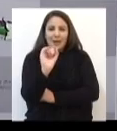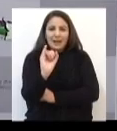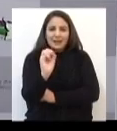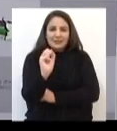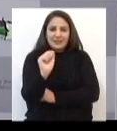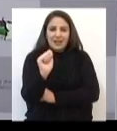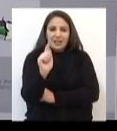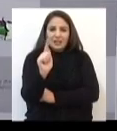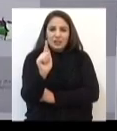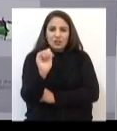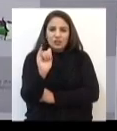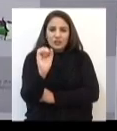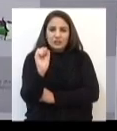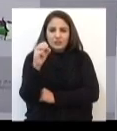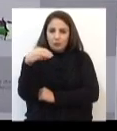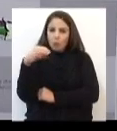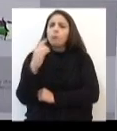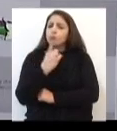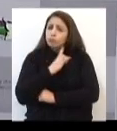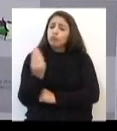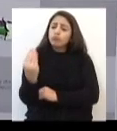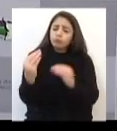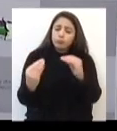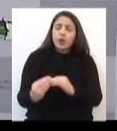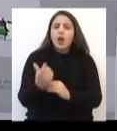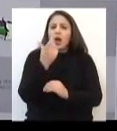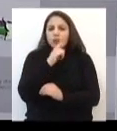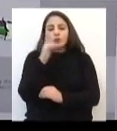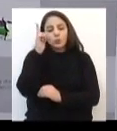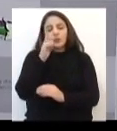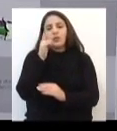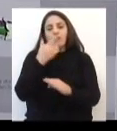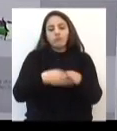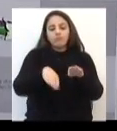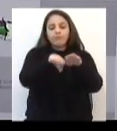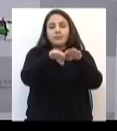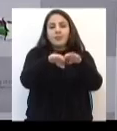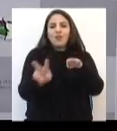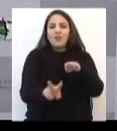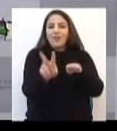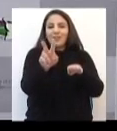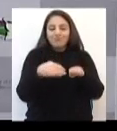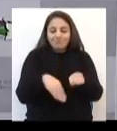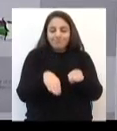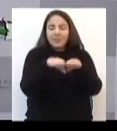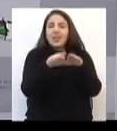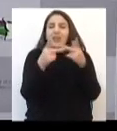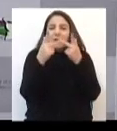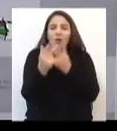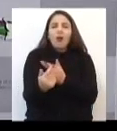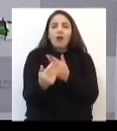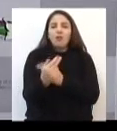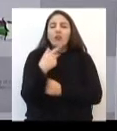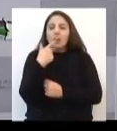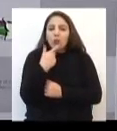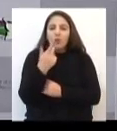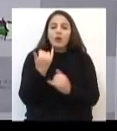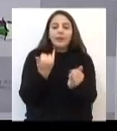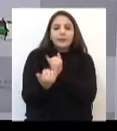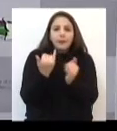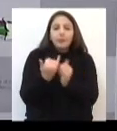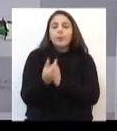que o preço final chegaria lá e também foi usado como exemplo Caxias do Sul, onde seria um